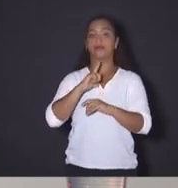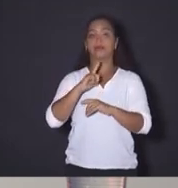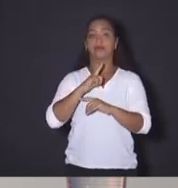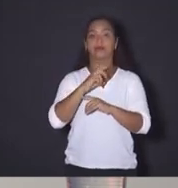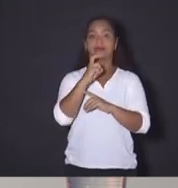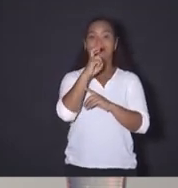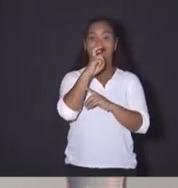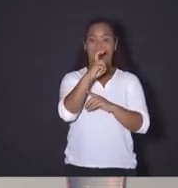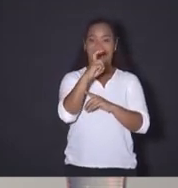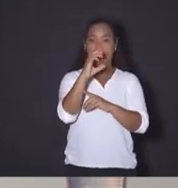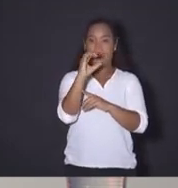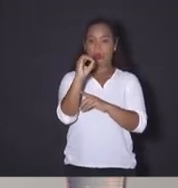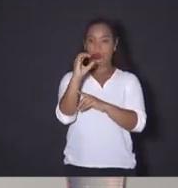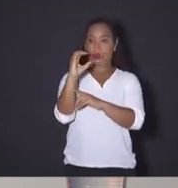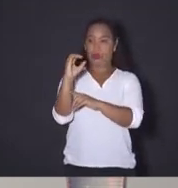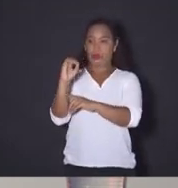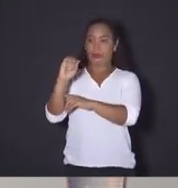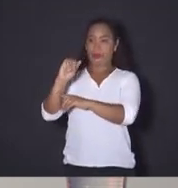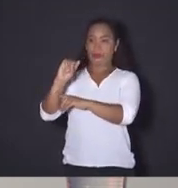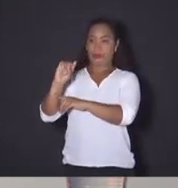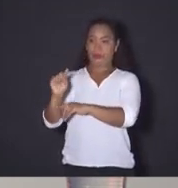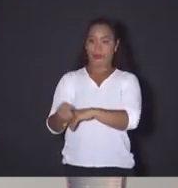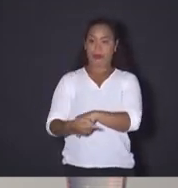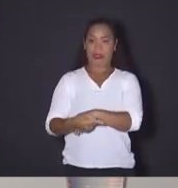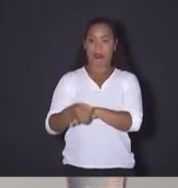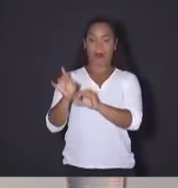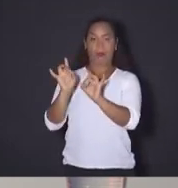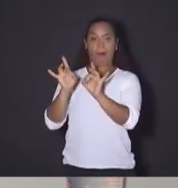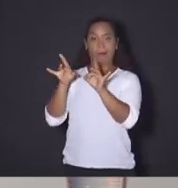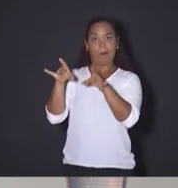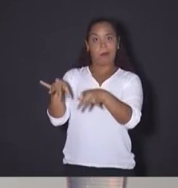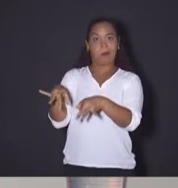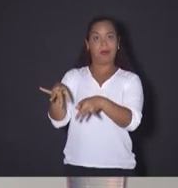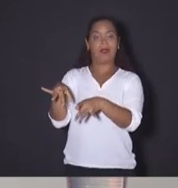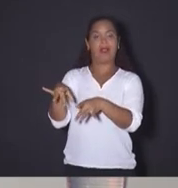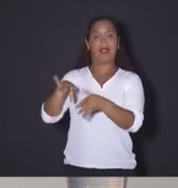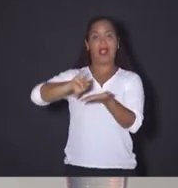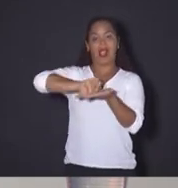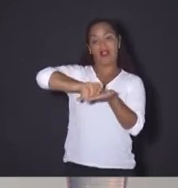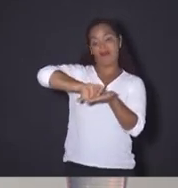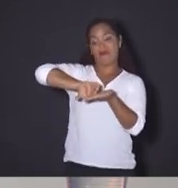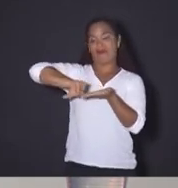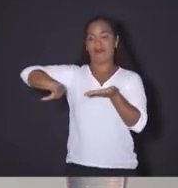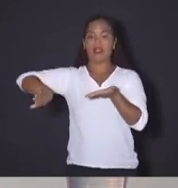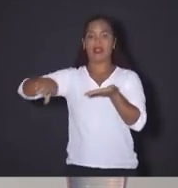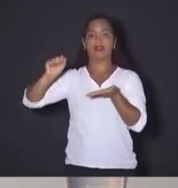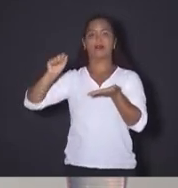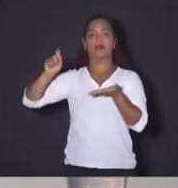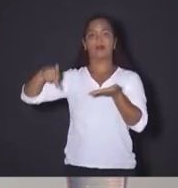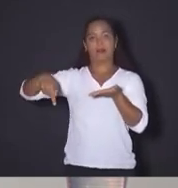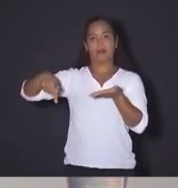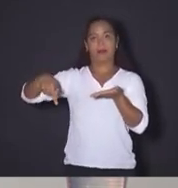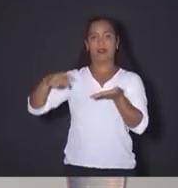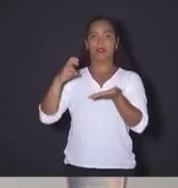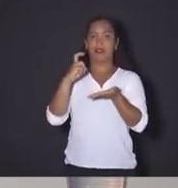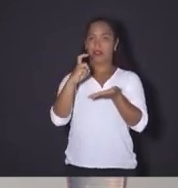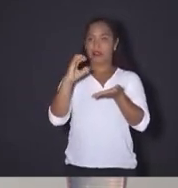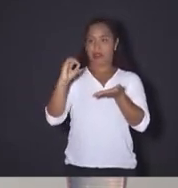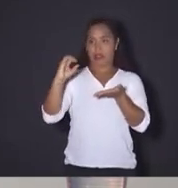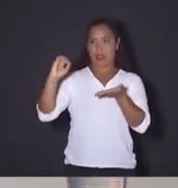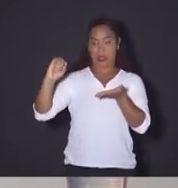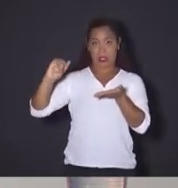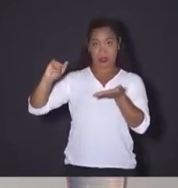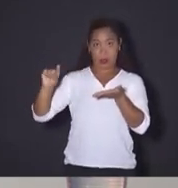500 mil professores saindo da das redes de ensino então se nós temos 500 mil para fazermos a